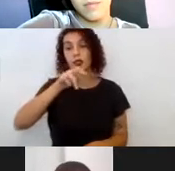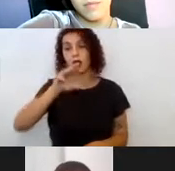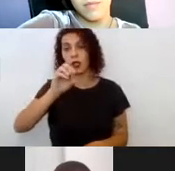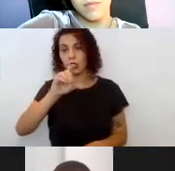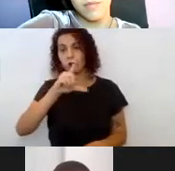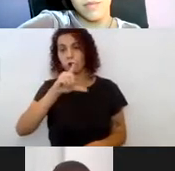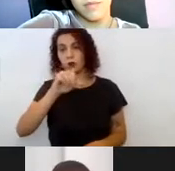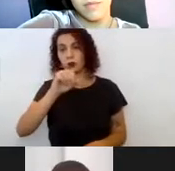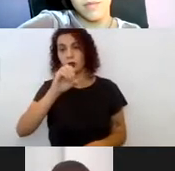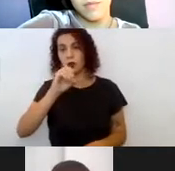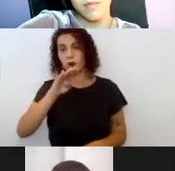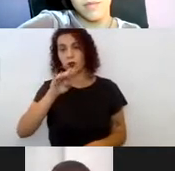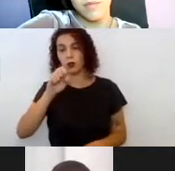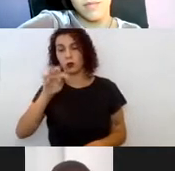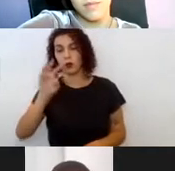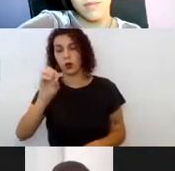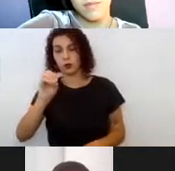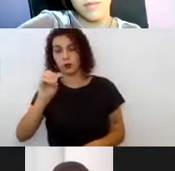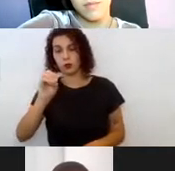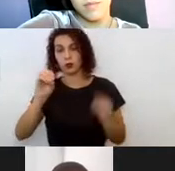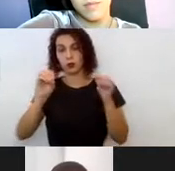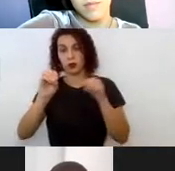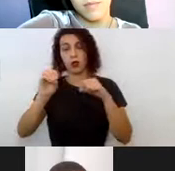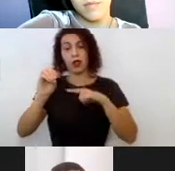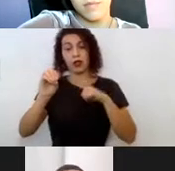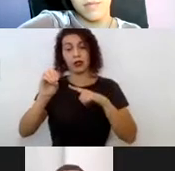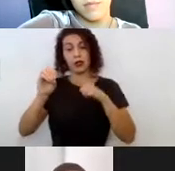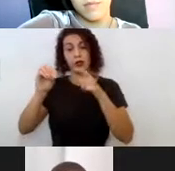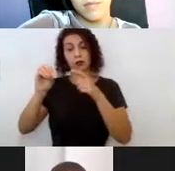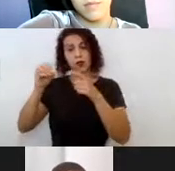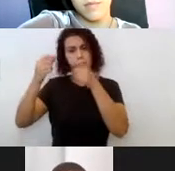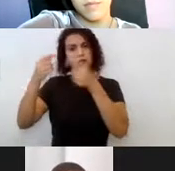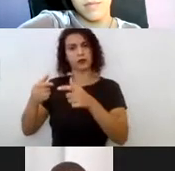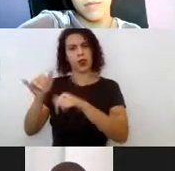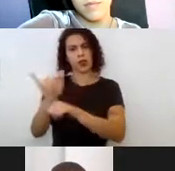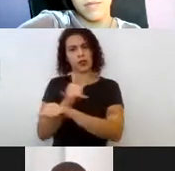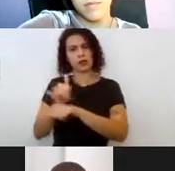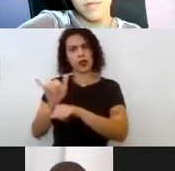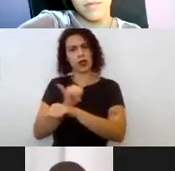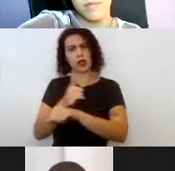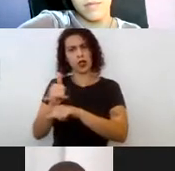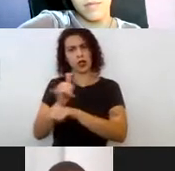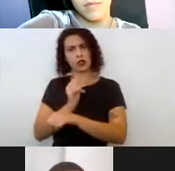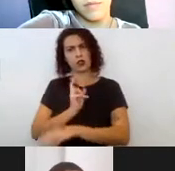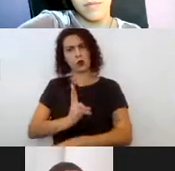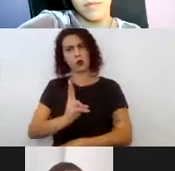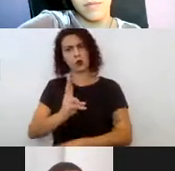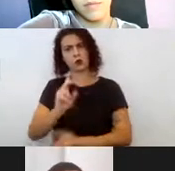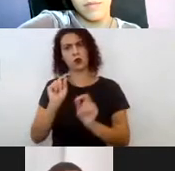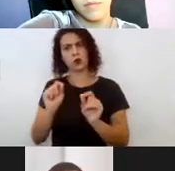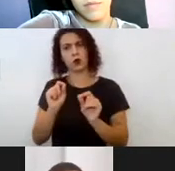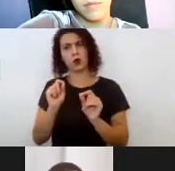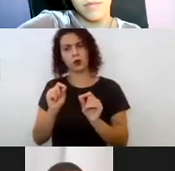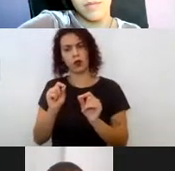então assim Monteiro Lobato tem um lugar estratégico para que a gente continue com um olhar